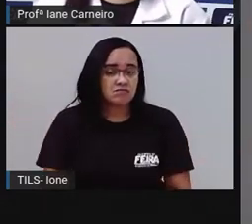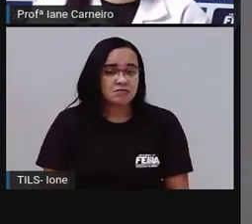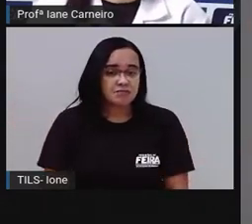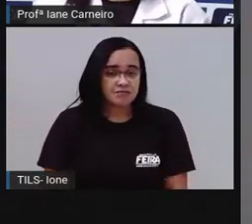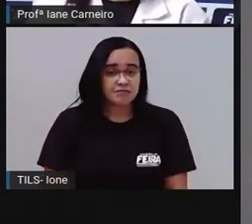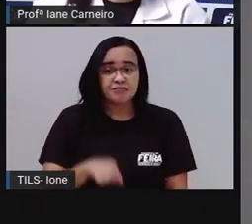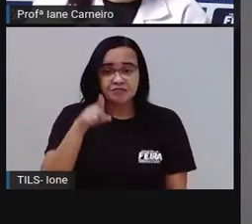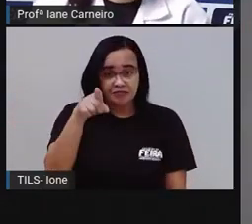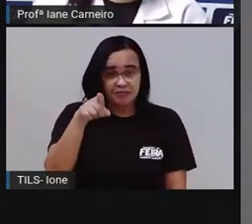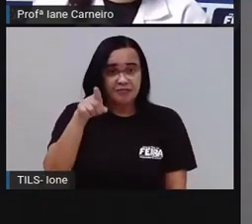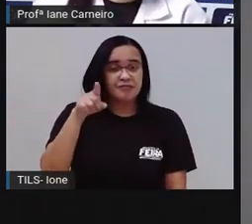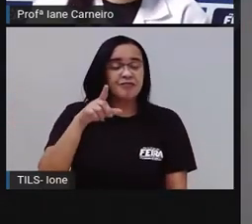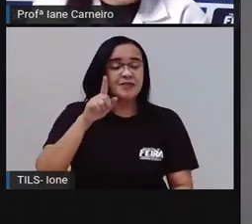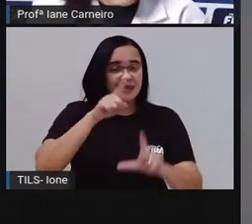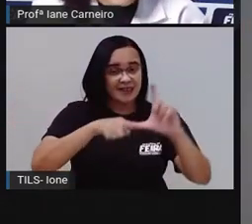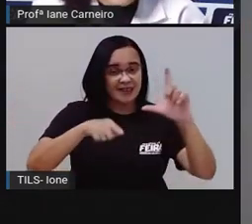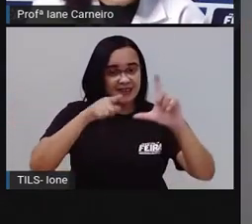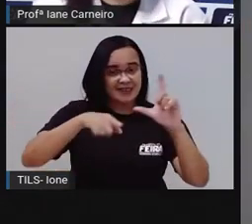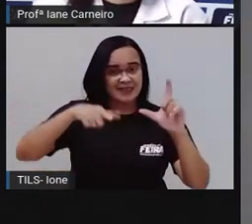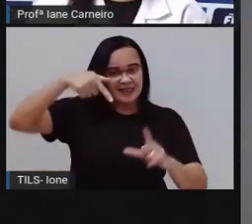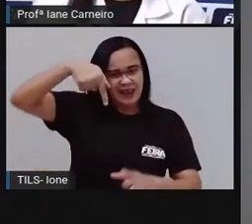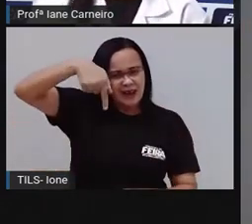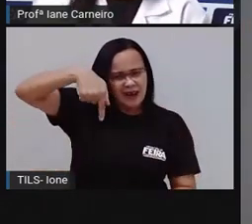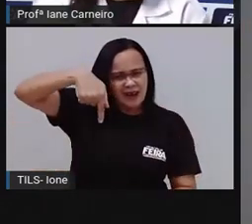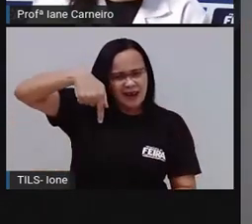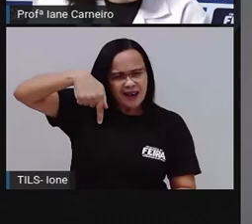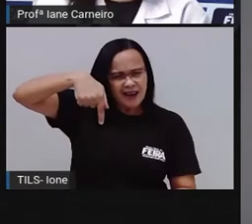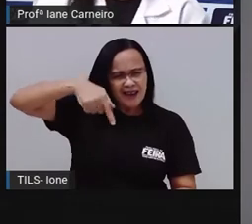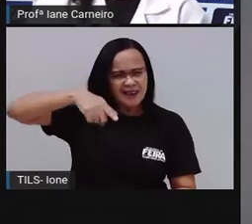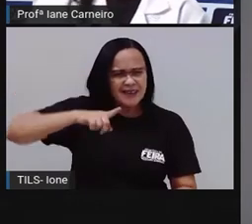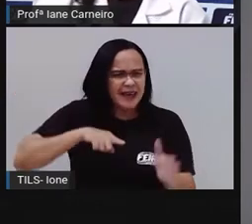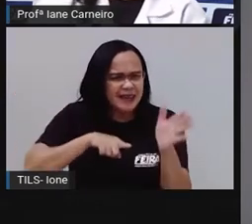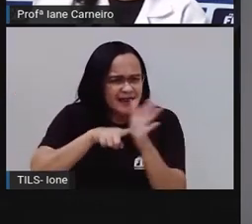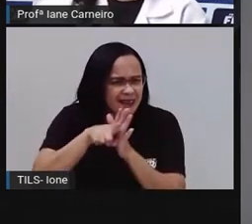A letra Q. Q? Q?